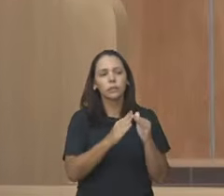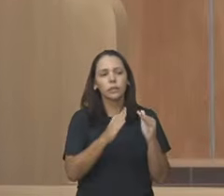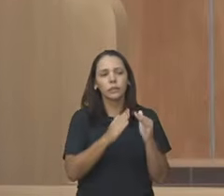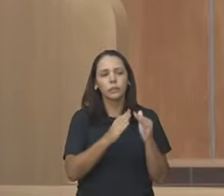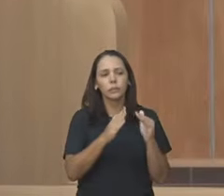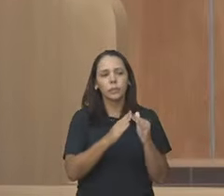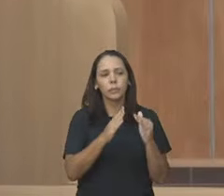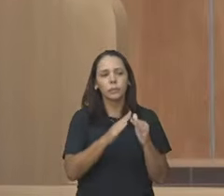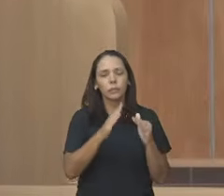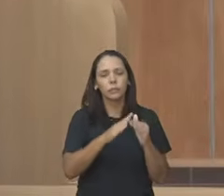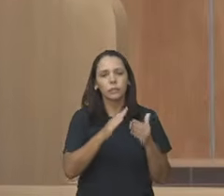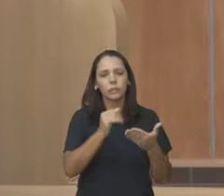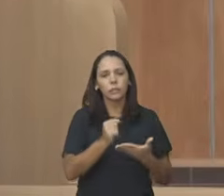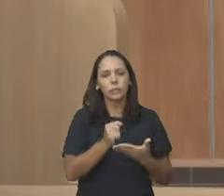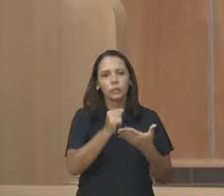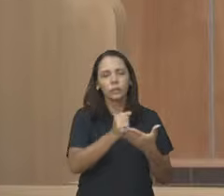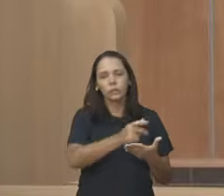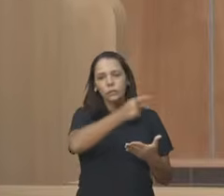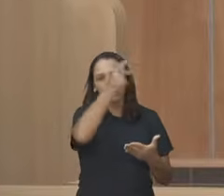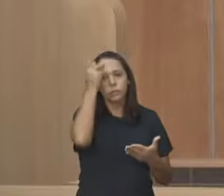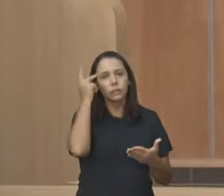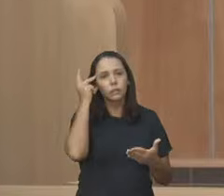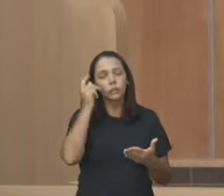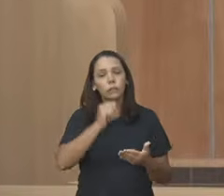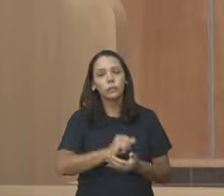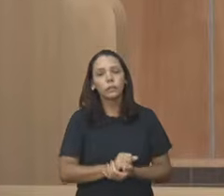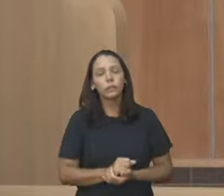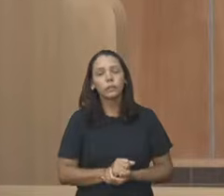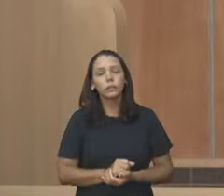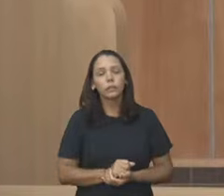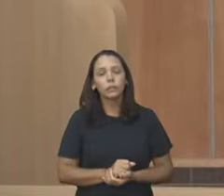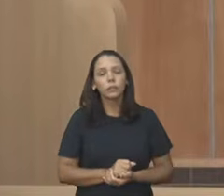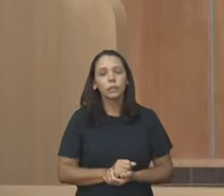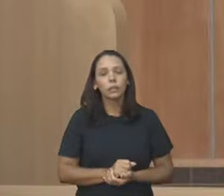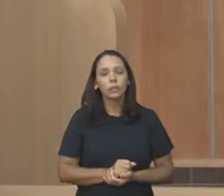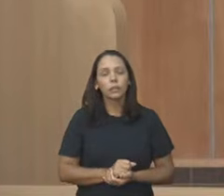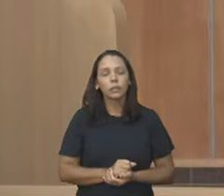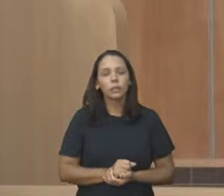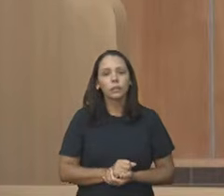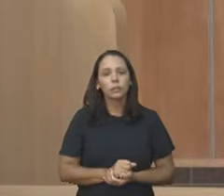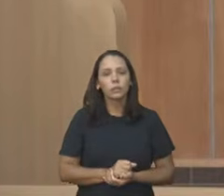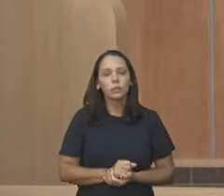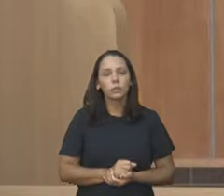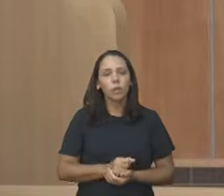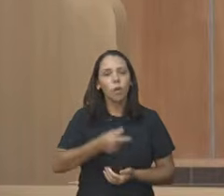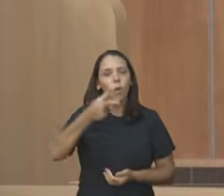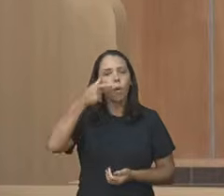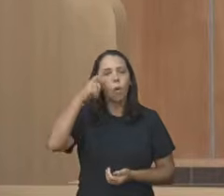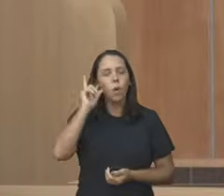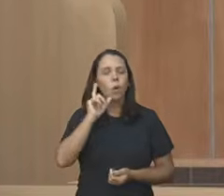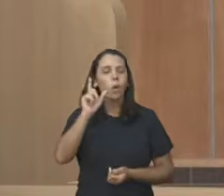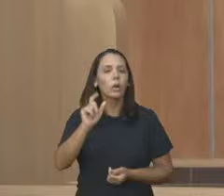ainda. E eu quero falar de um caso que aconteceu comigo ontem, uma pessoa com situação